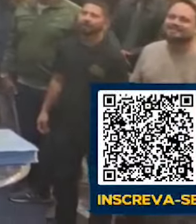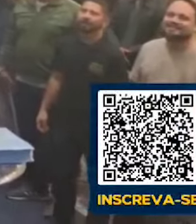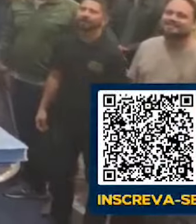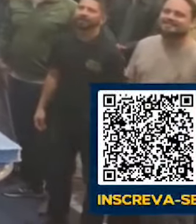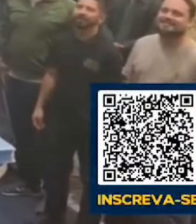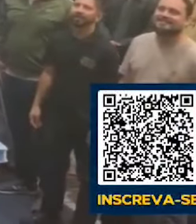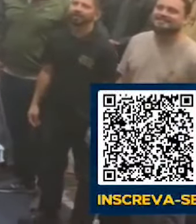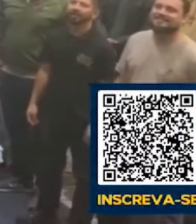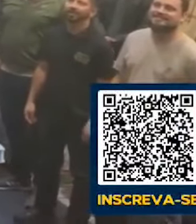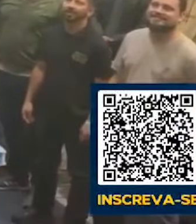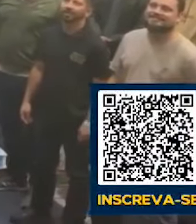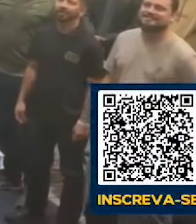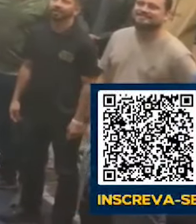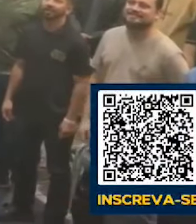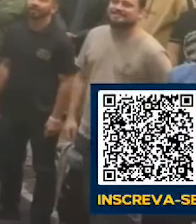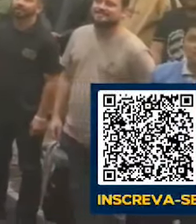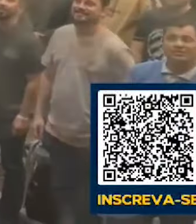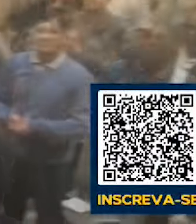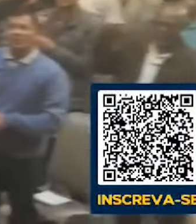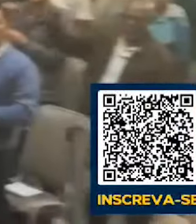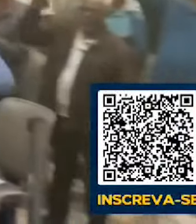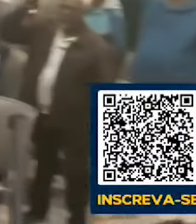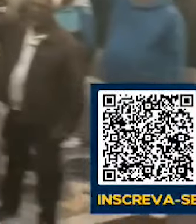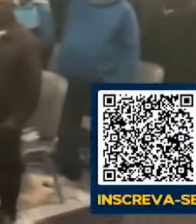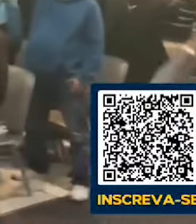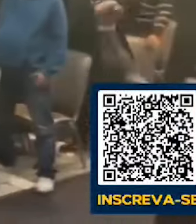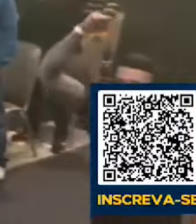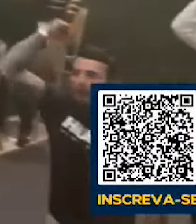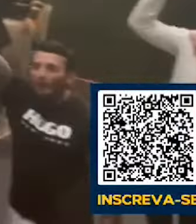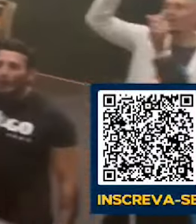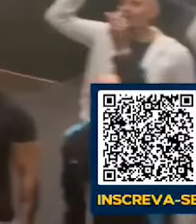5000 homens e dá uma olhadinha aí vamos lá